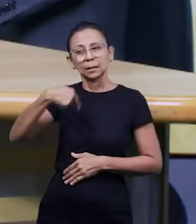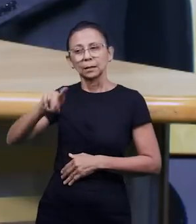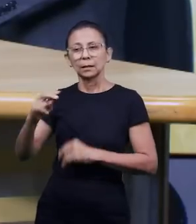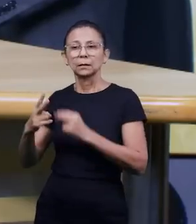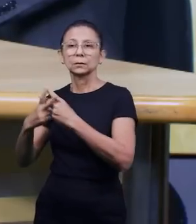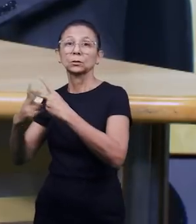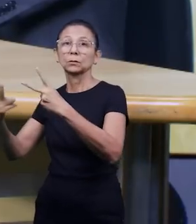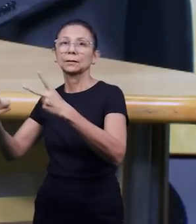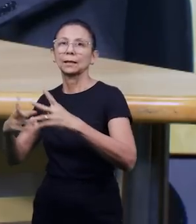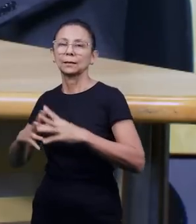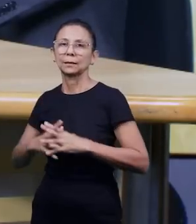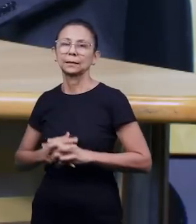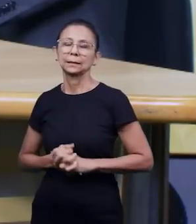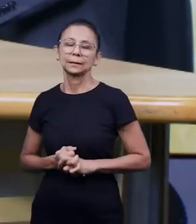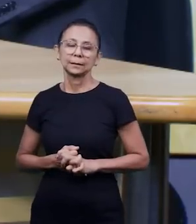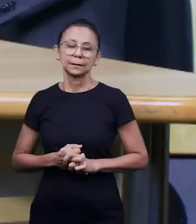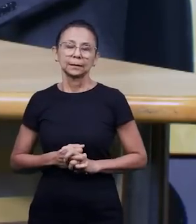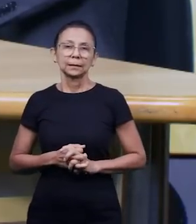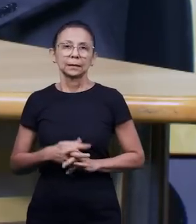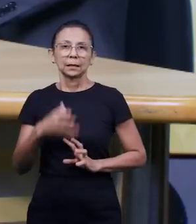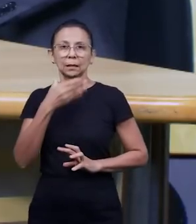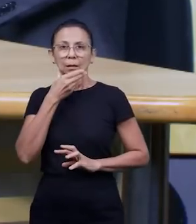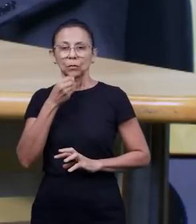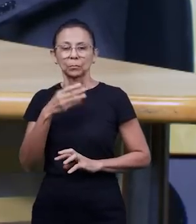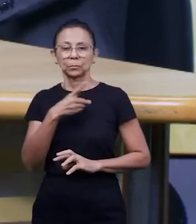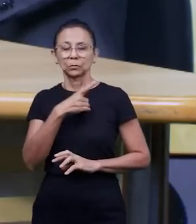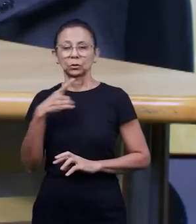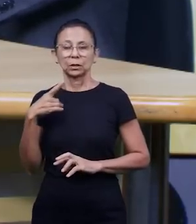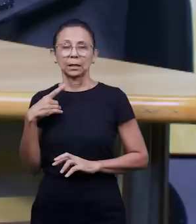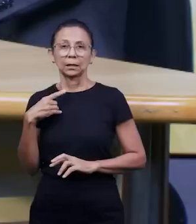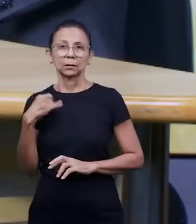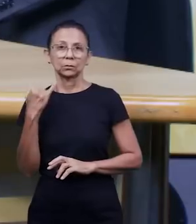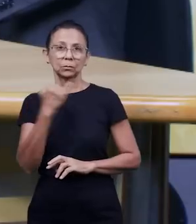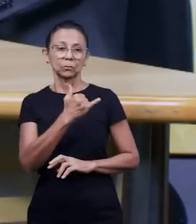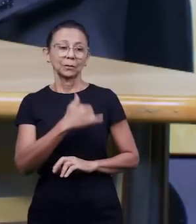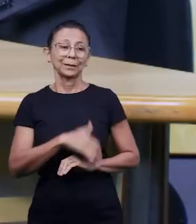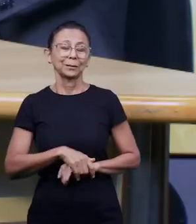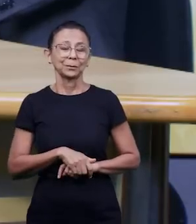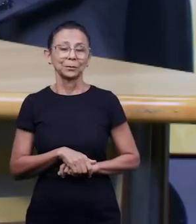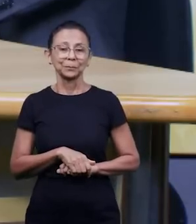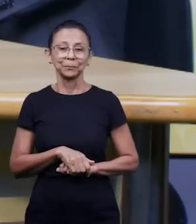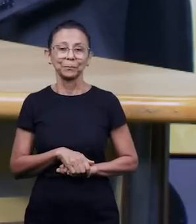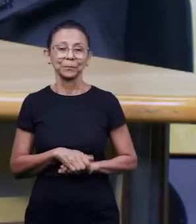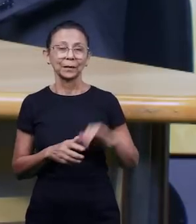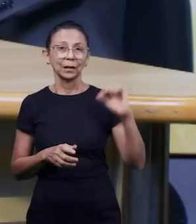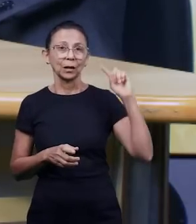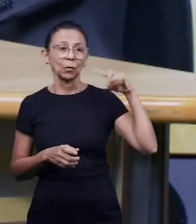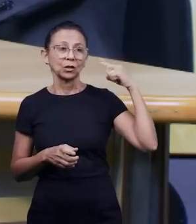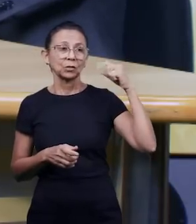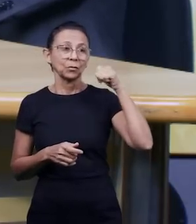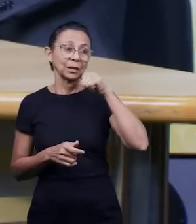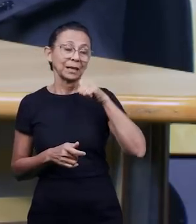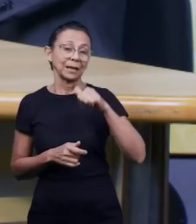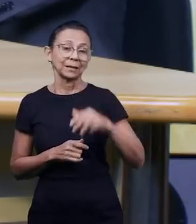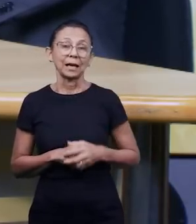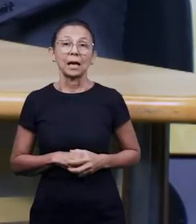uma empresa, deu tudo errado, a empresa prendeu ele. E ele tomou uma surra a rigor.